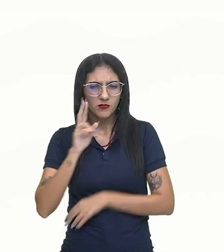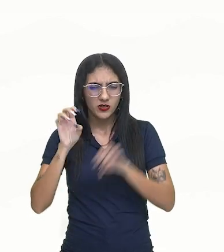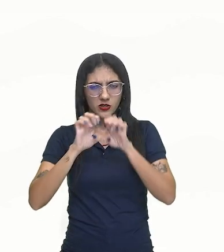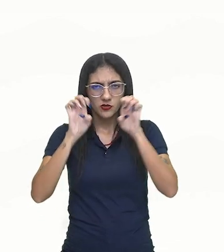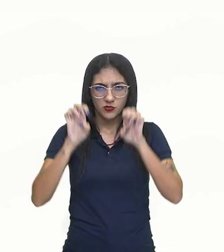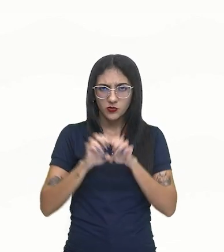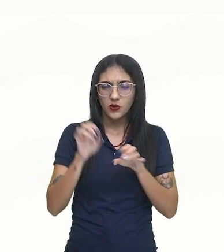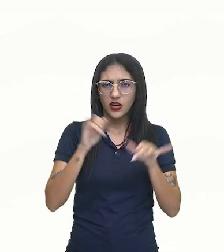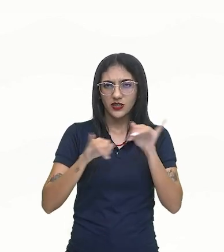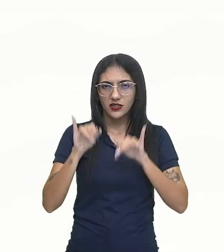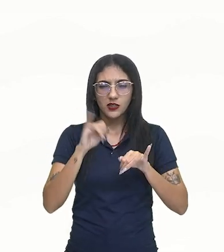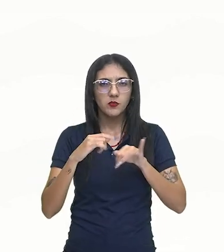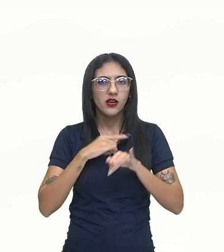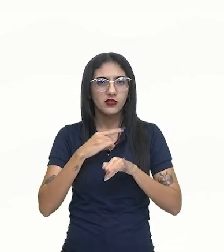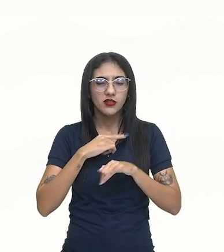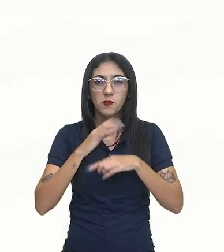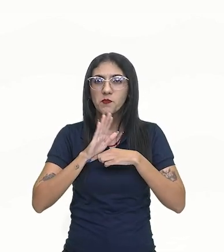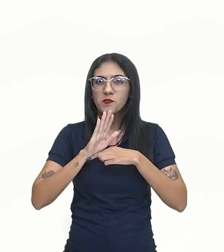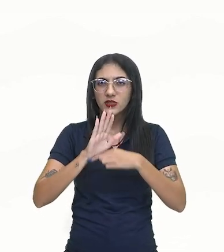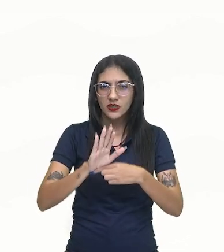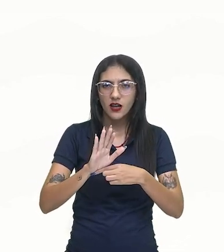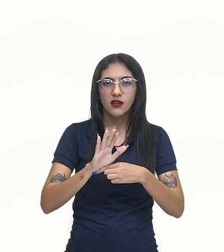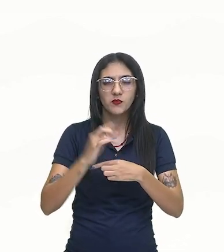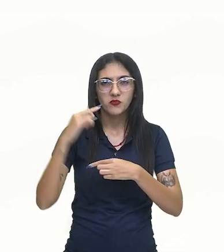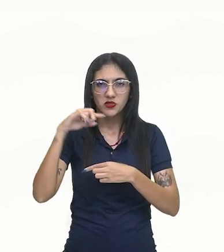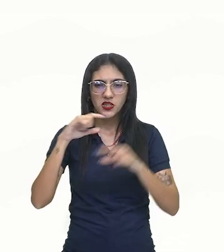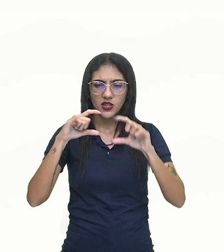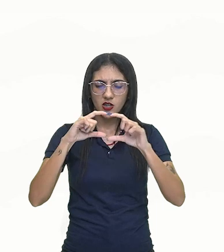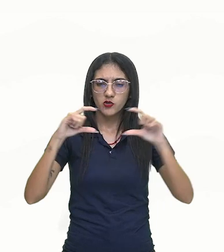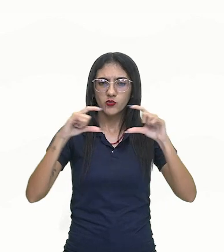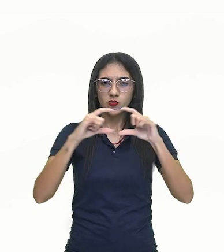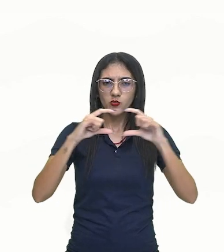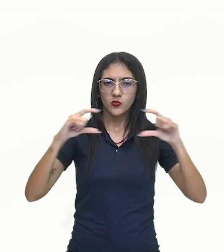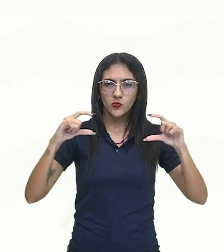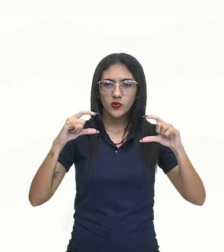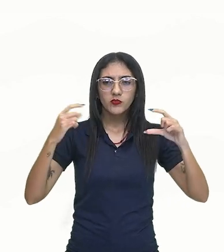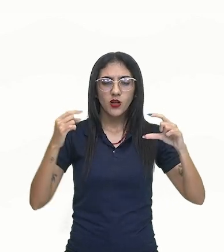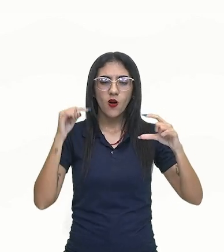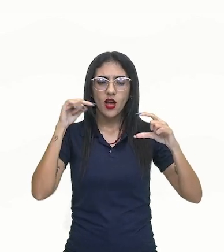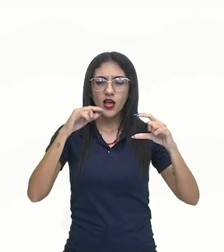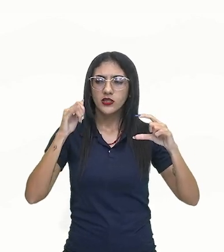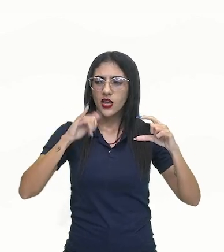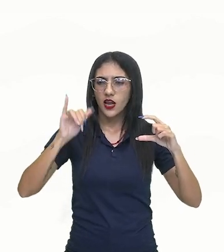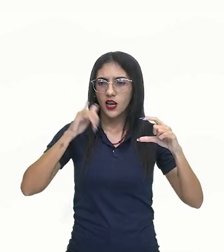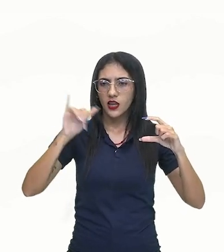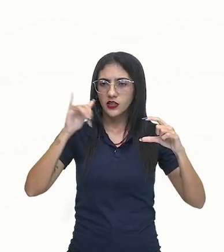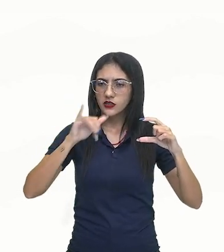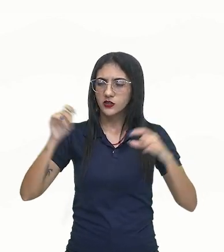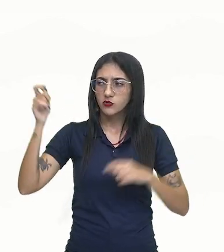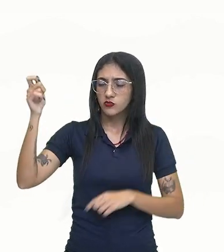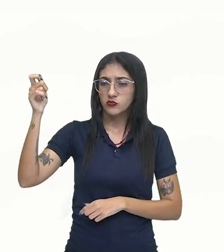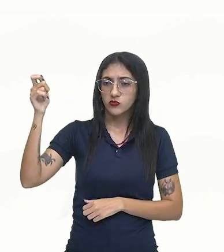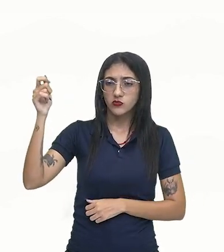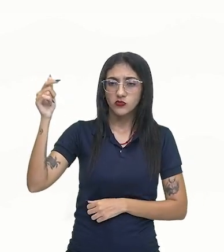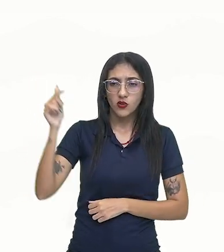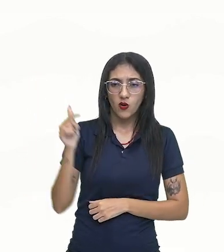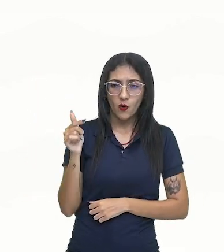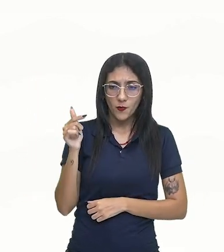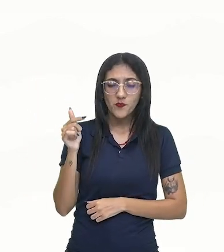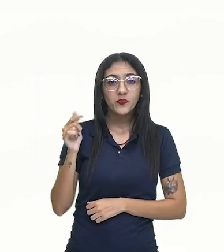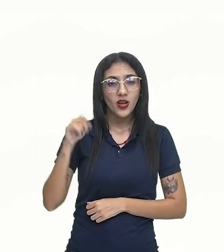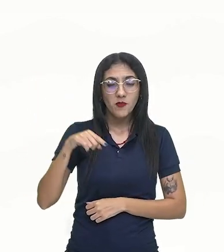química, né? A fórmula que foi mostrada lá no início da nossa aula. A energia de ativação é aquela energia de start,